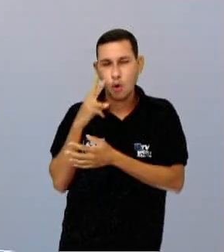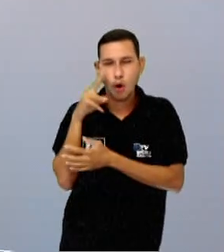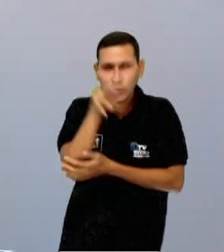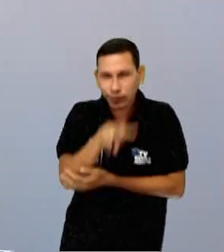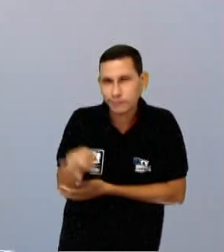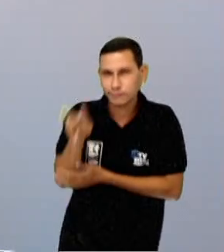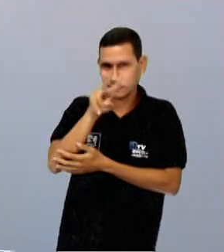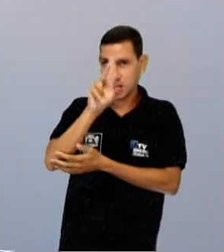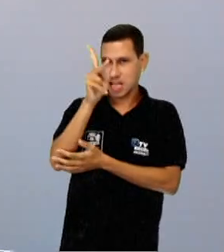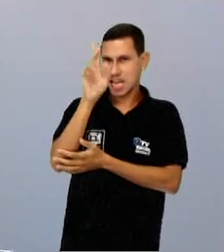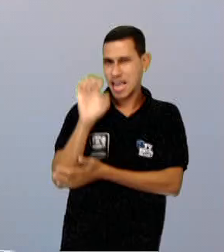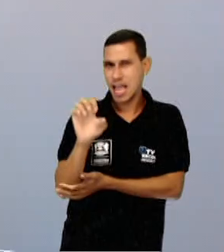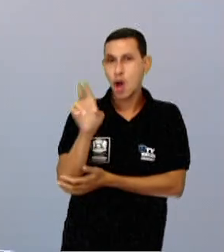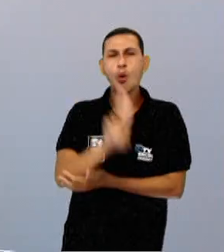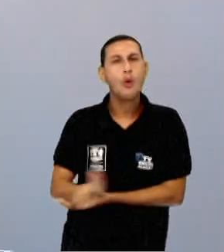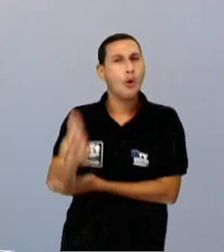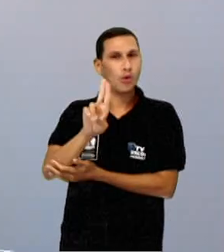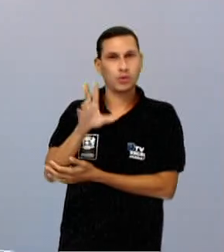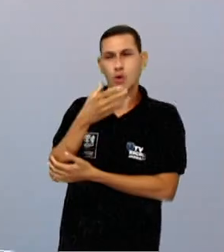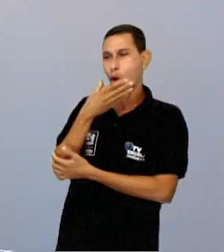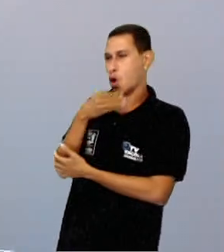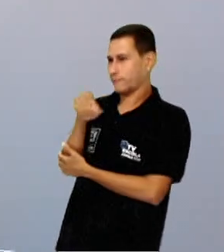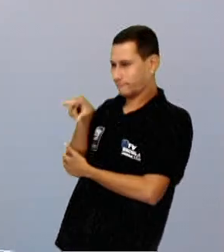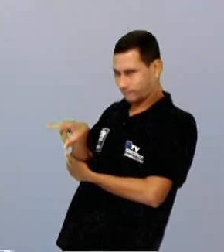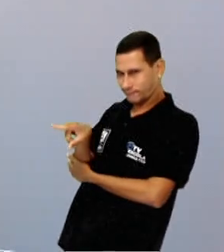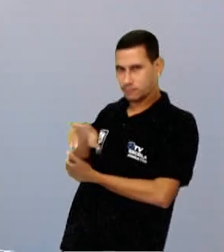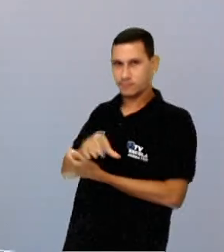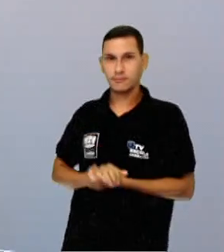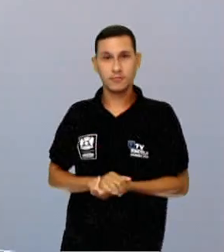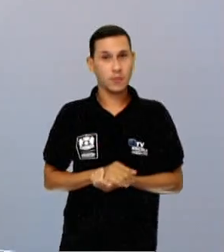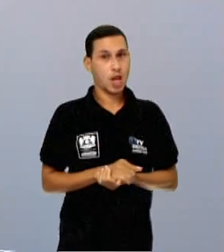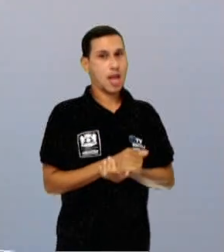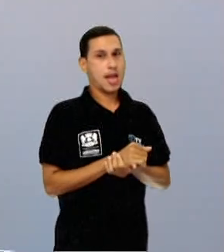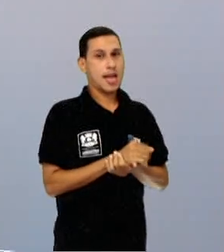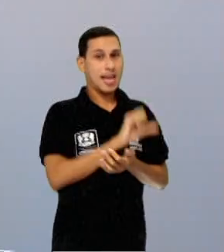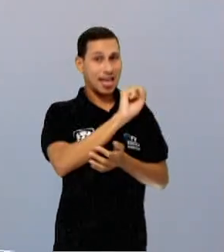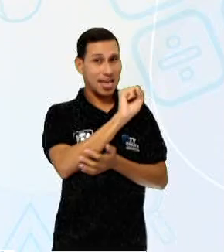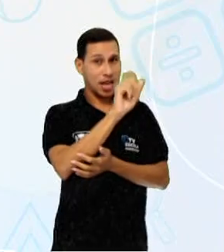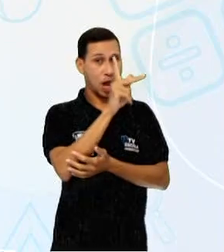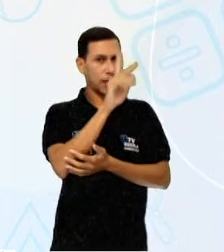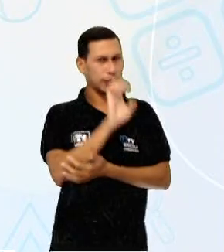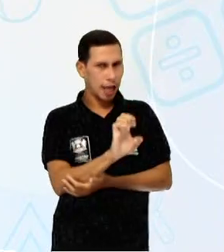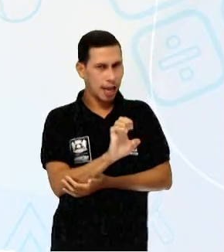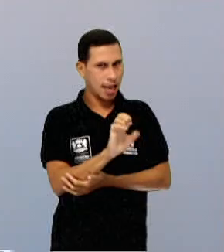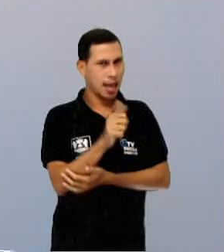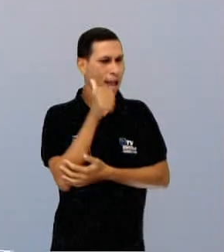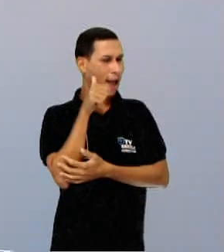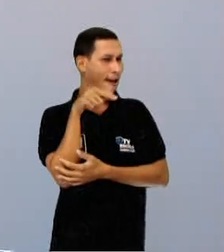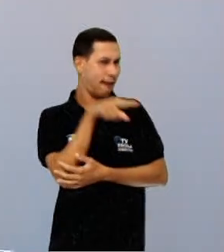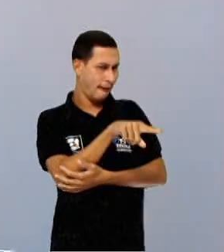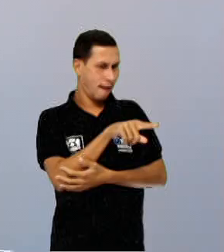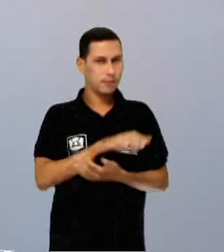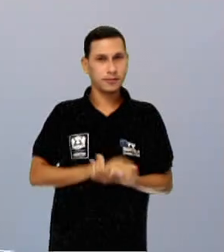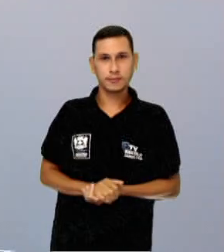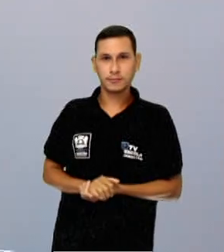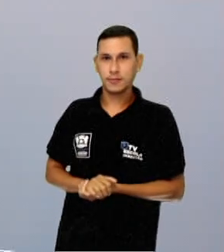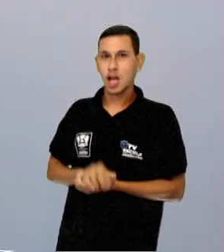rir eu uso para ele xi eu uso para ela e